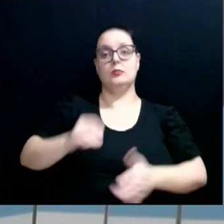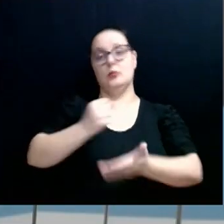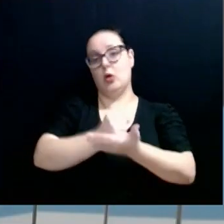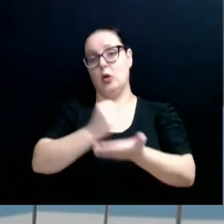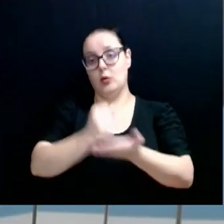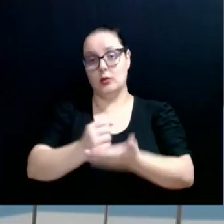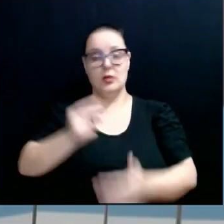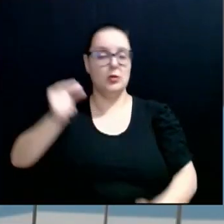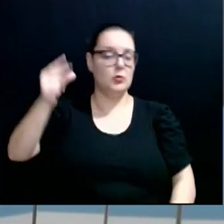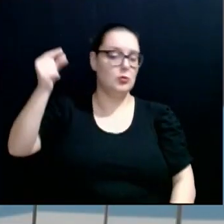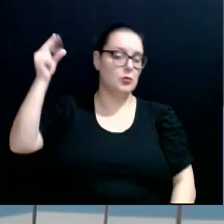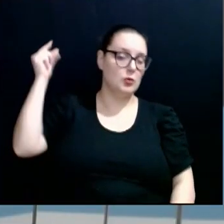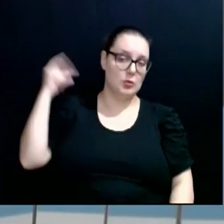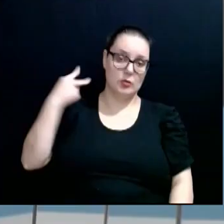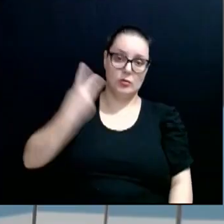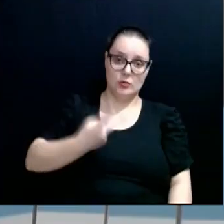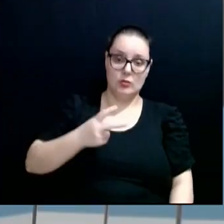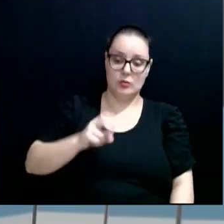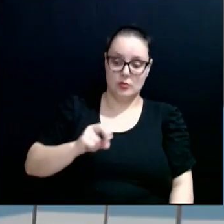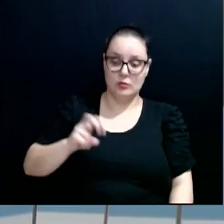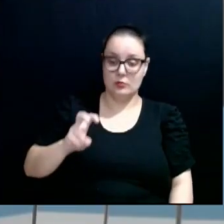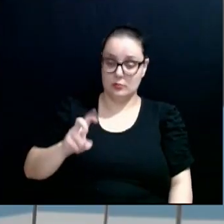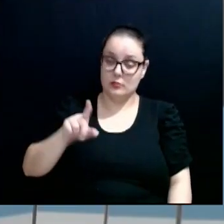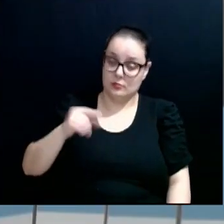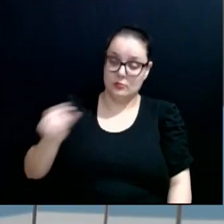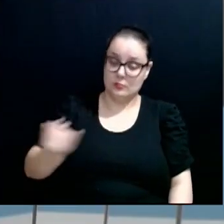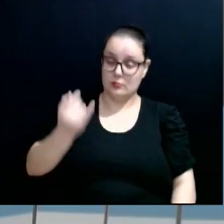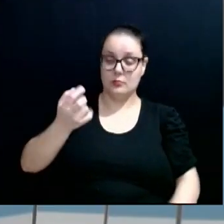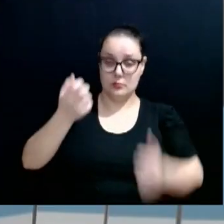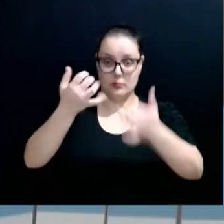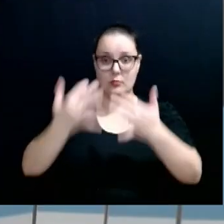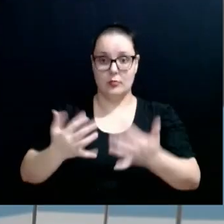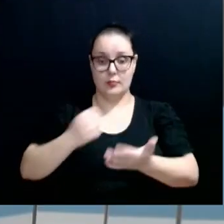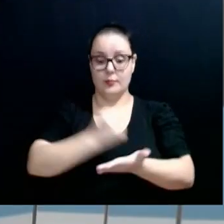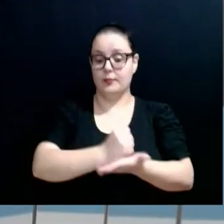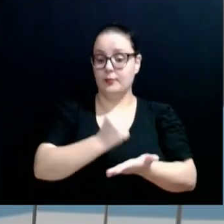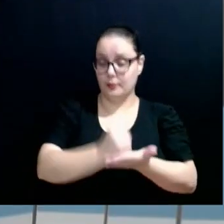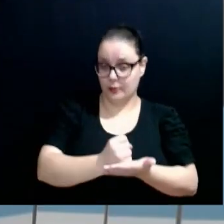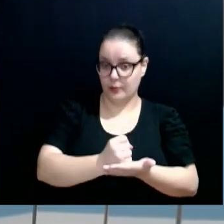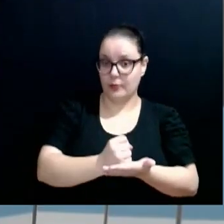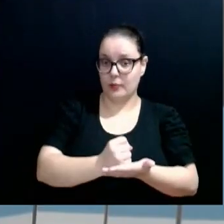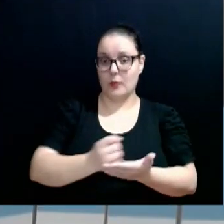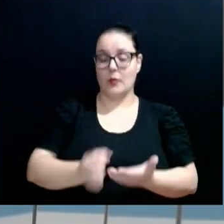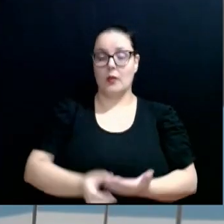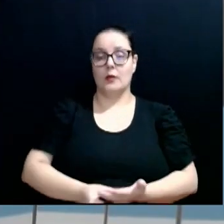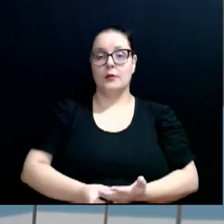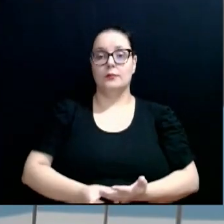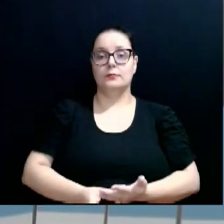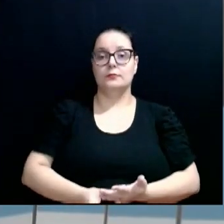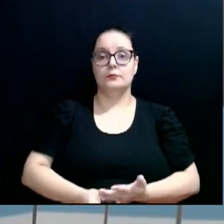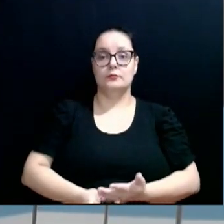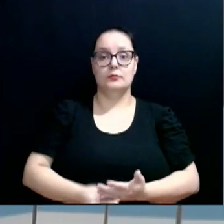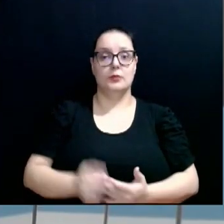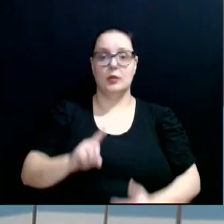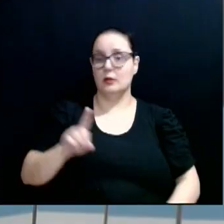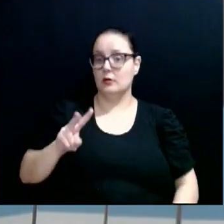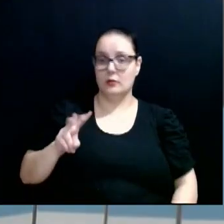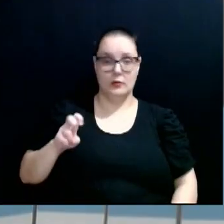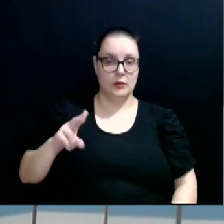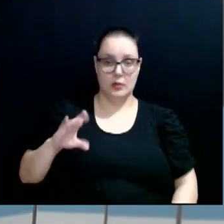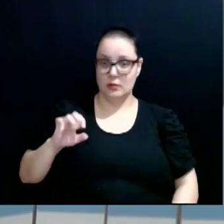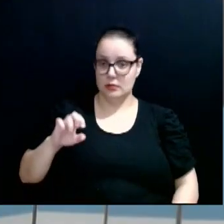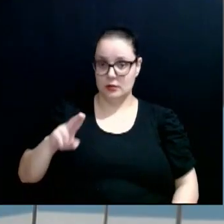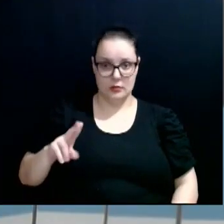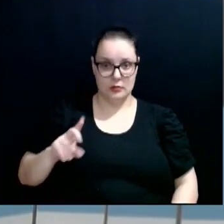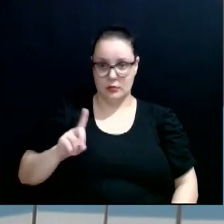de 2005. Acho que é importante esclarecer só que o contrato ele não venceu, né, o contrato ele tem 15 anos,